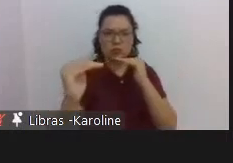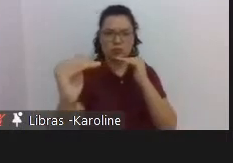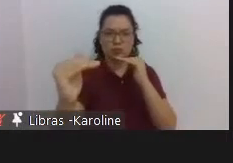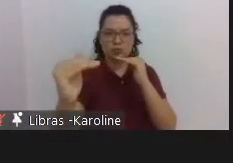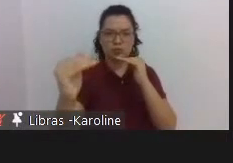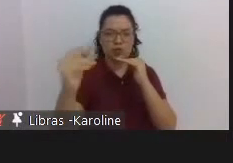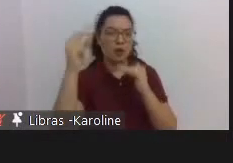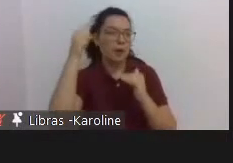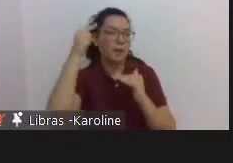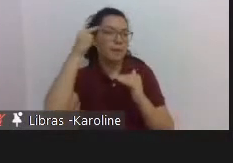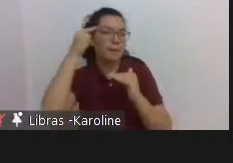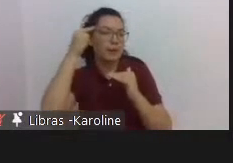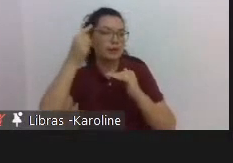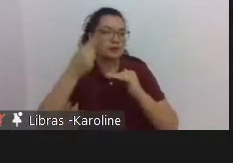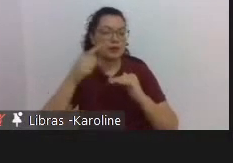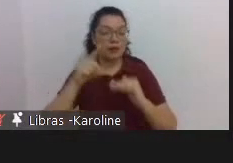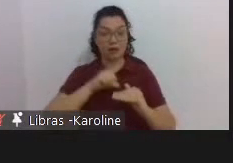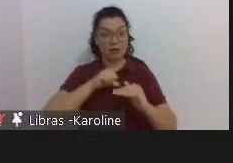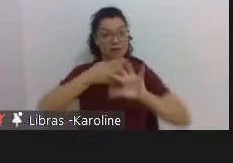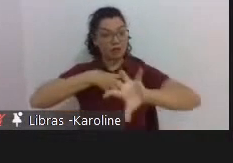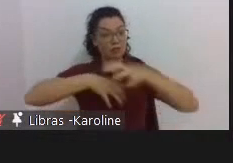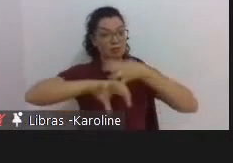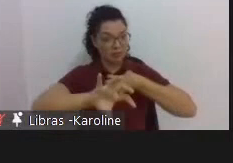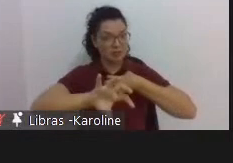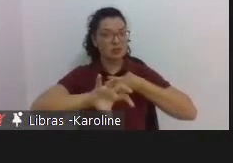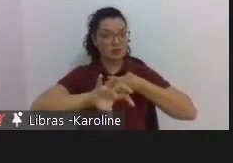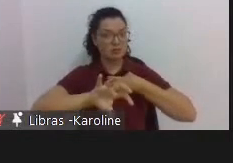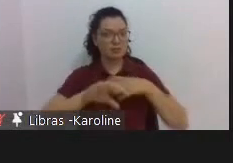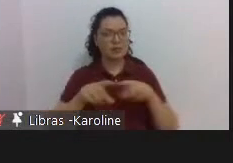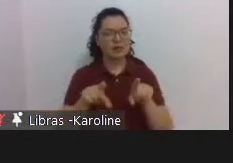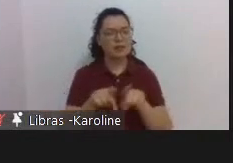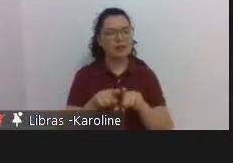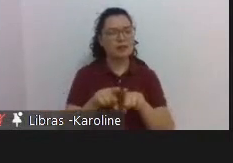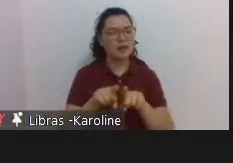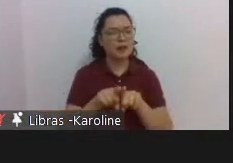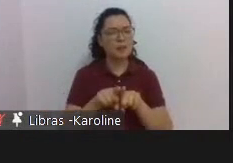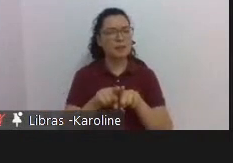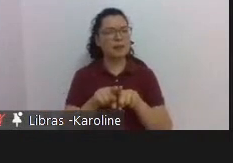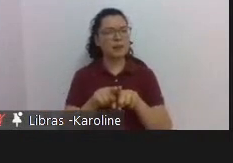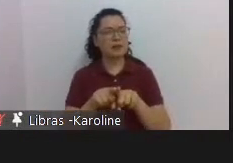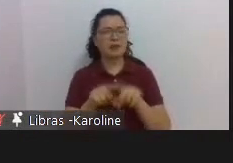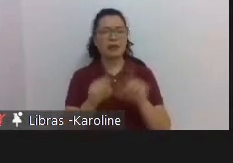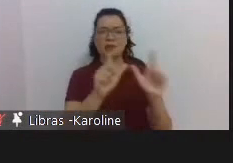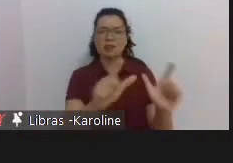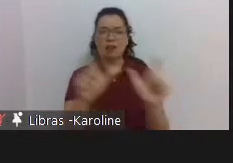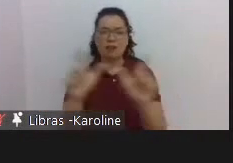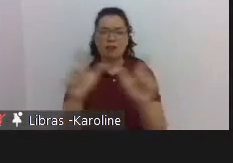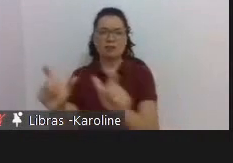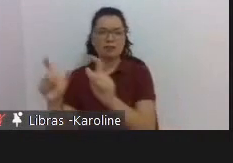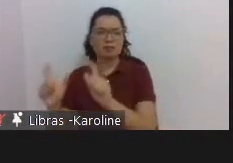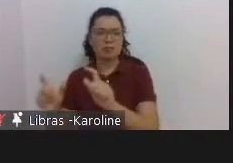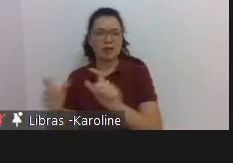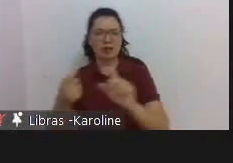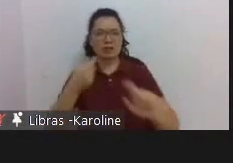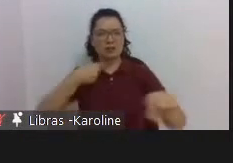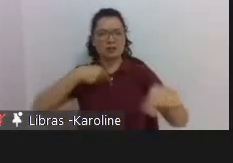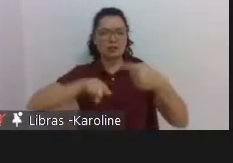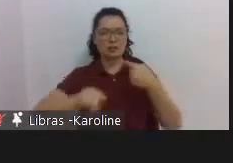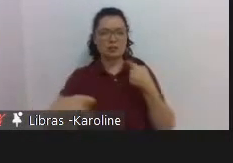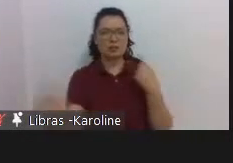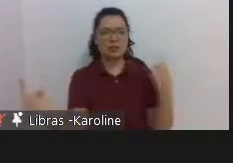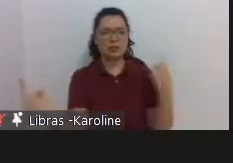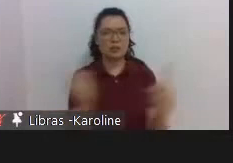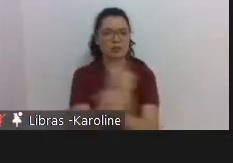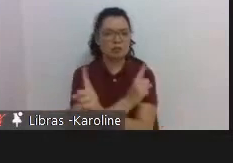também o que está aí. Nesses interstícios, nesses nem lá nem cá, miríades de possibilidades estão abertas.